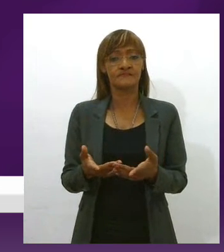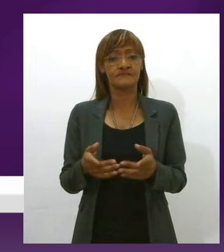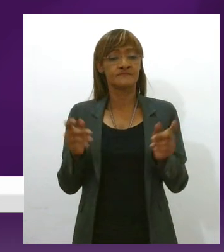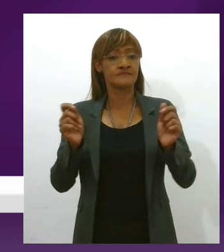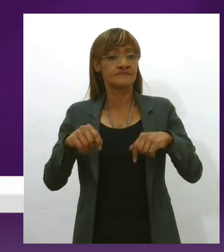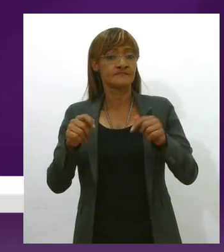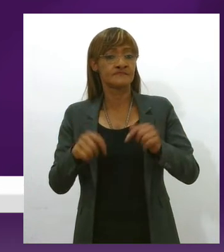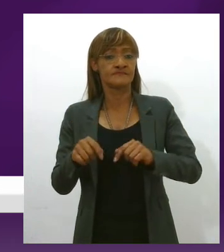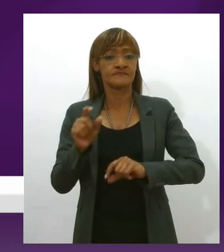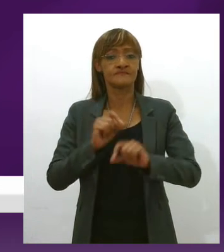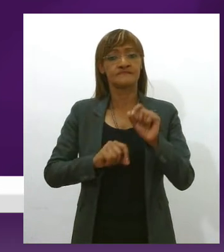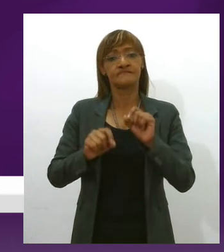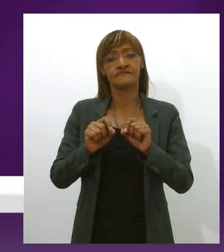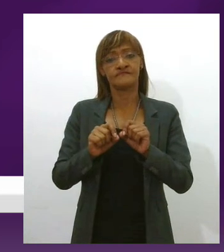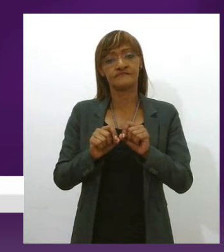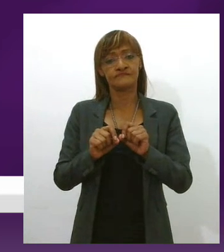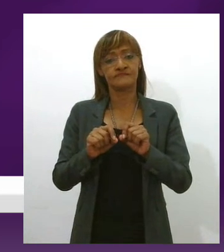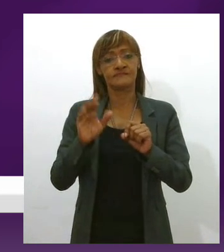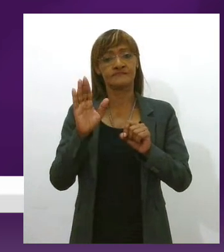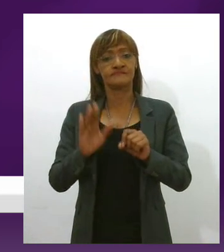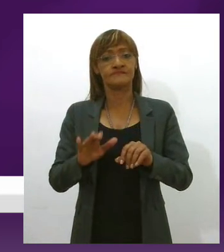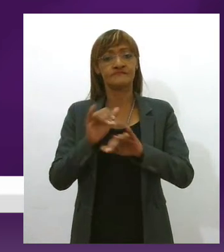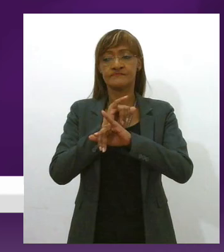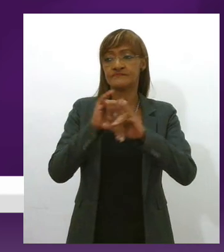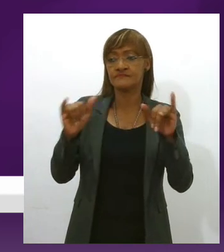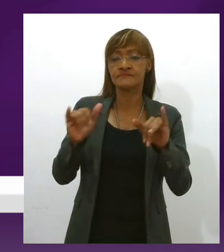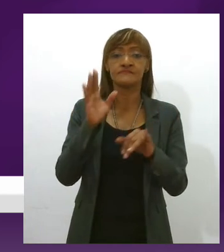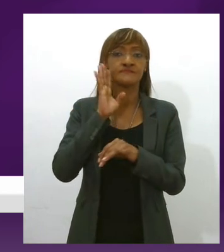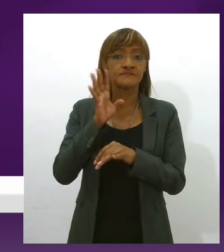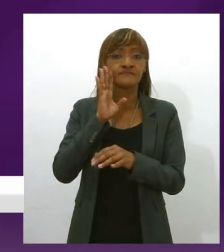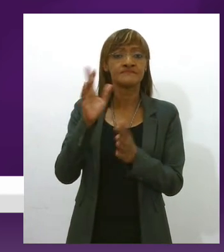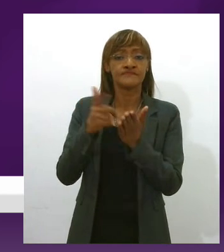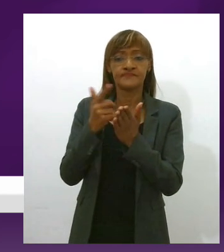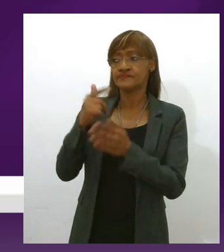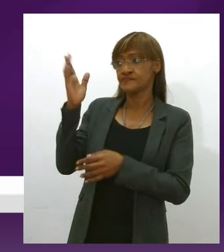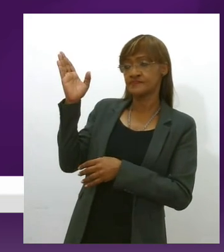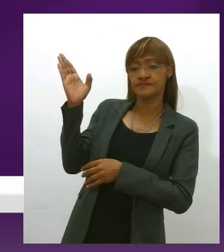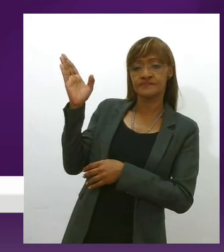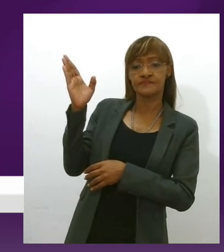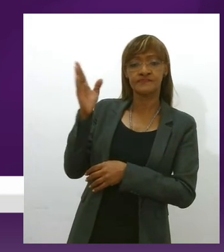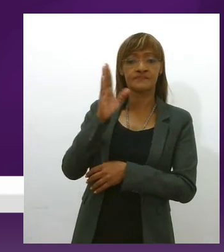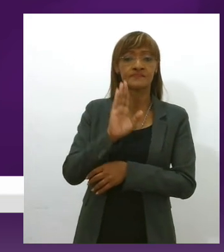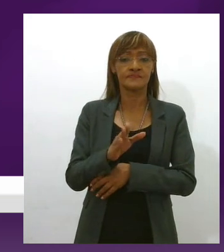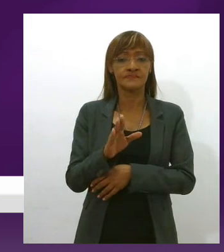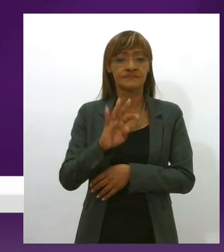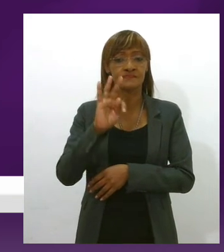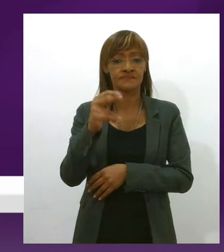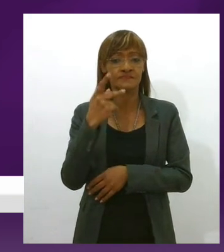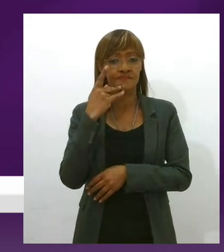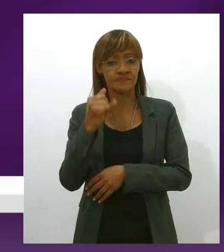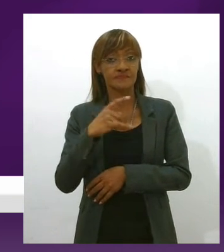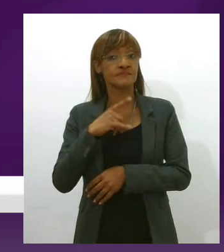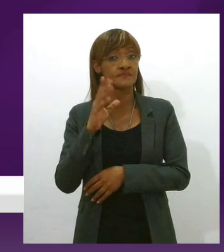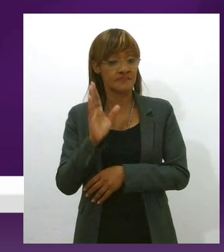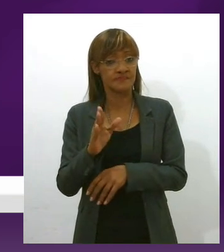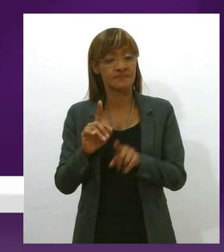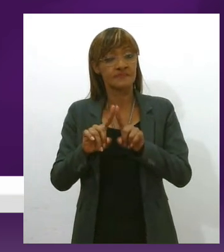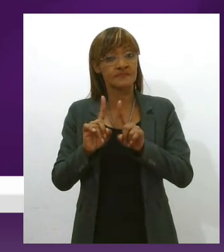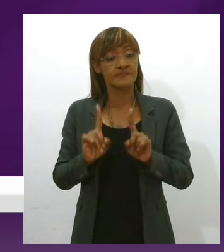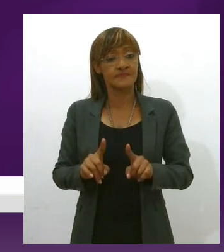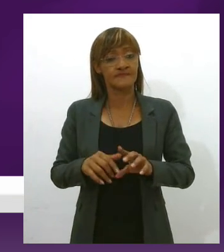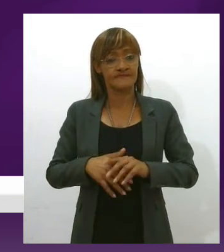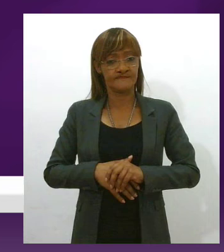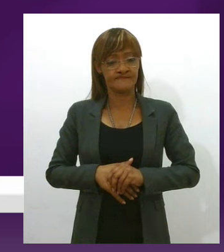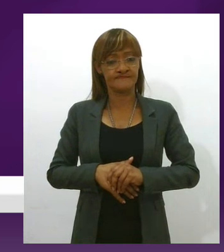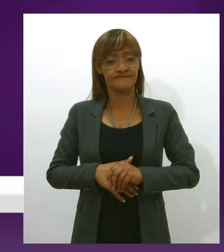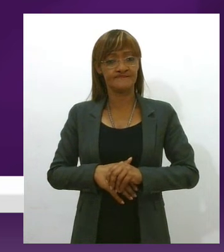um livro, por mais que a gente ache um livro bacana e que é necessário que muitos pais tenham contato com isso, mas, assim, pô, não vamos usar essa data não,